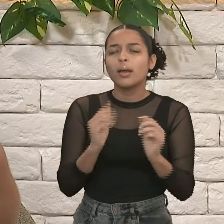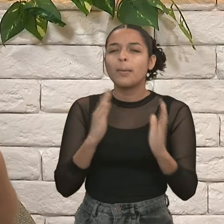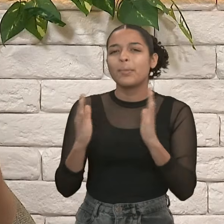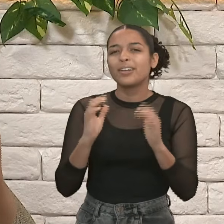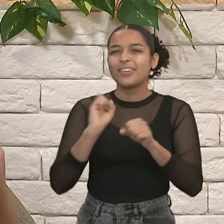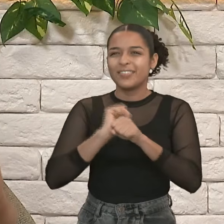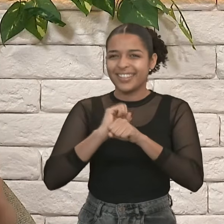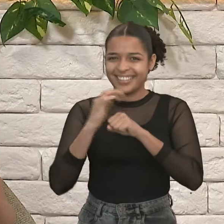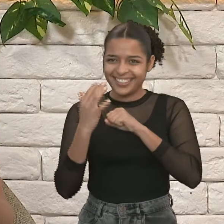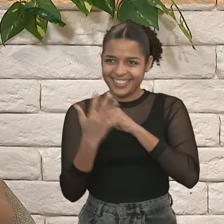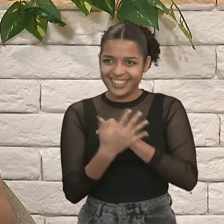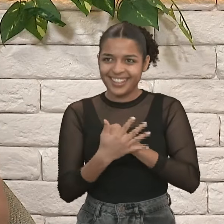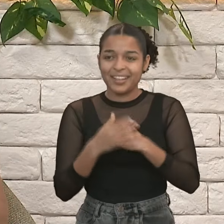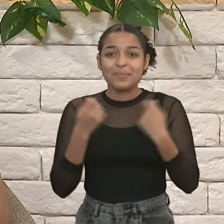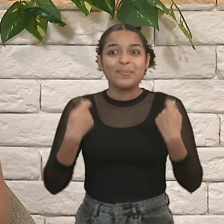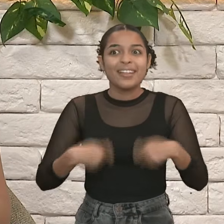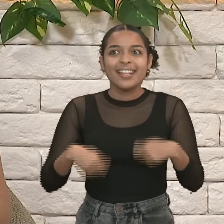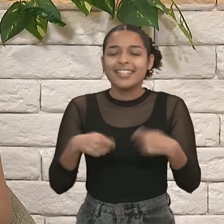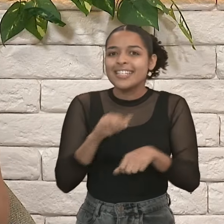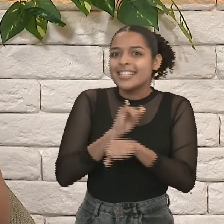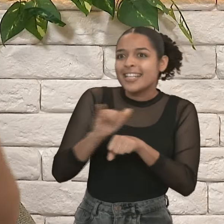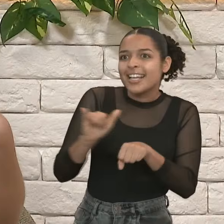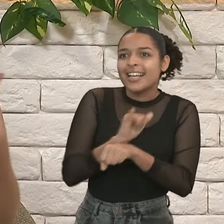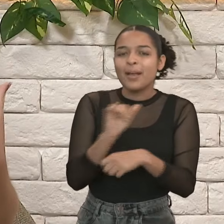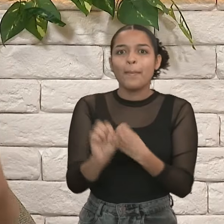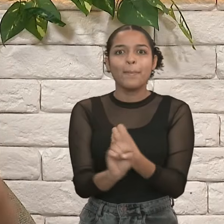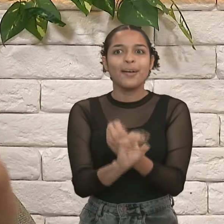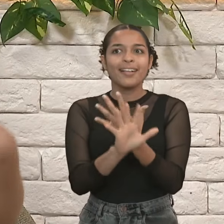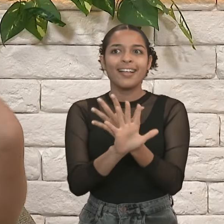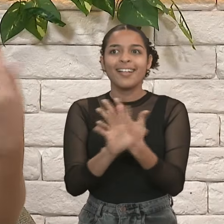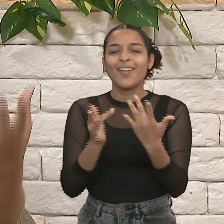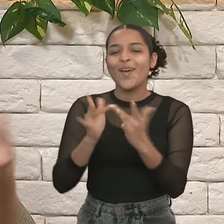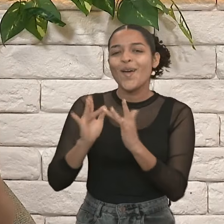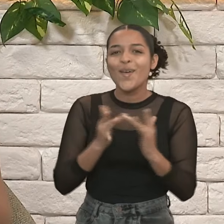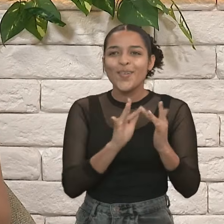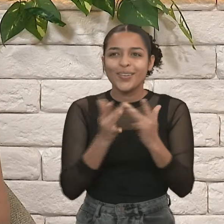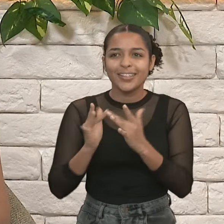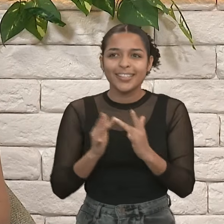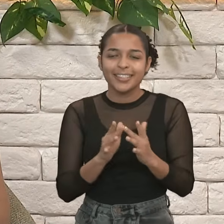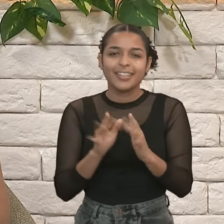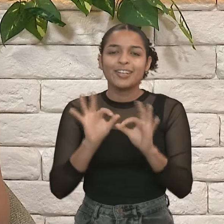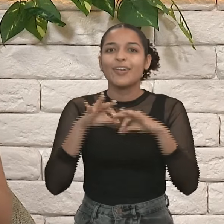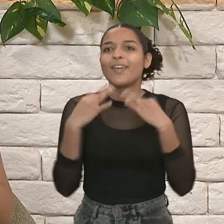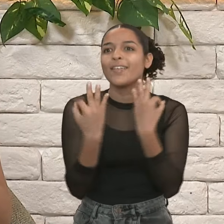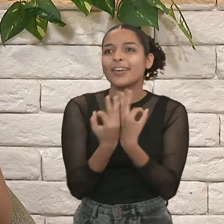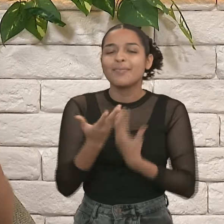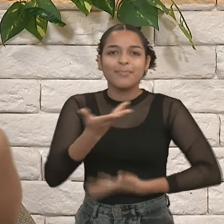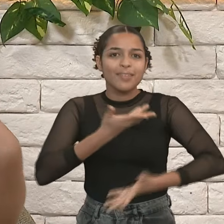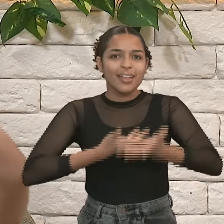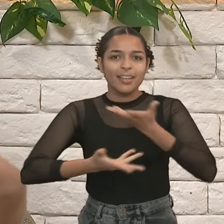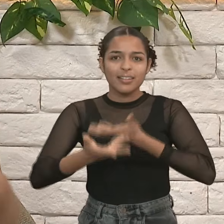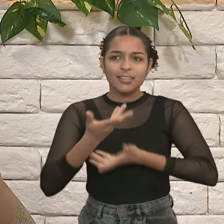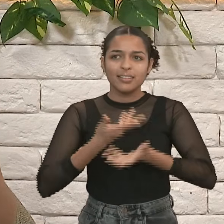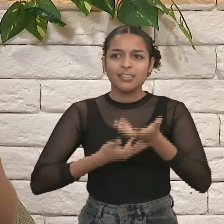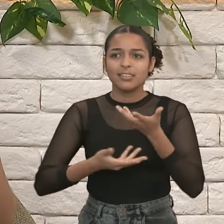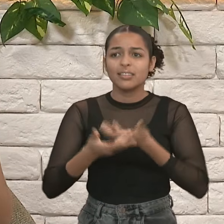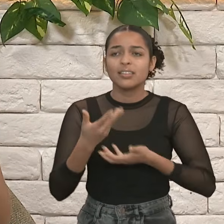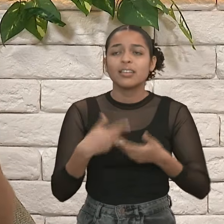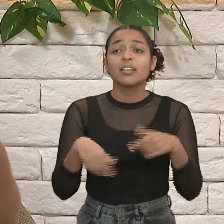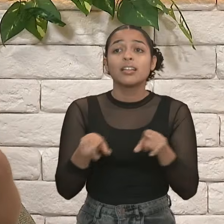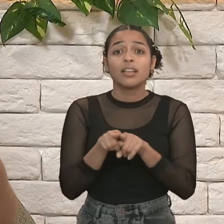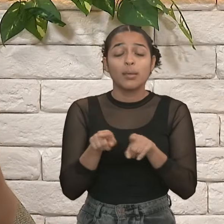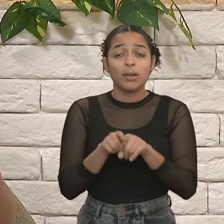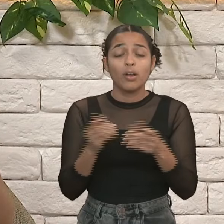gente precisou dessas telas. A gente precisava delas para manter um contato de interação. Então, hoje, em geral,